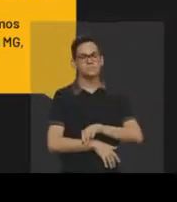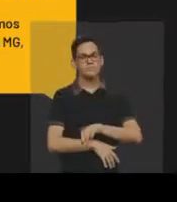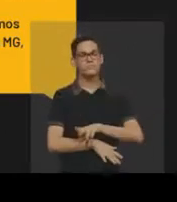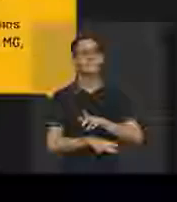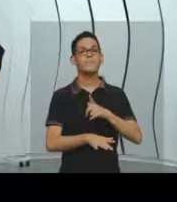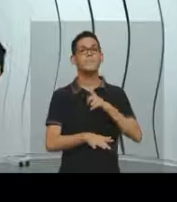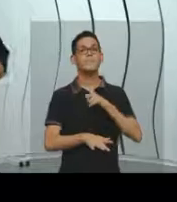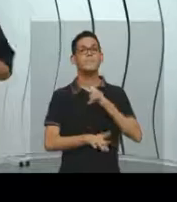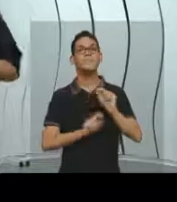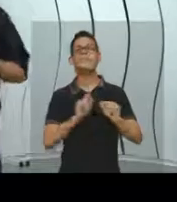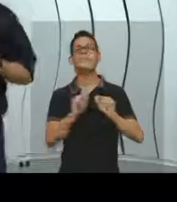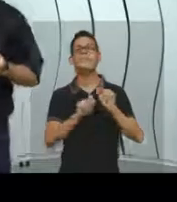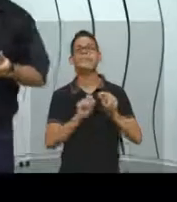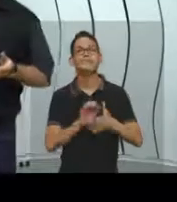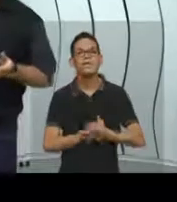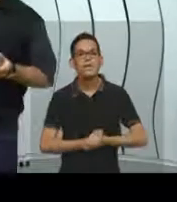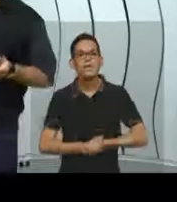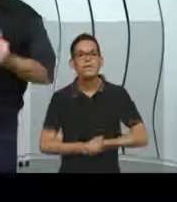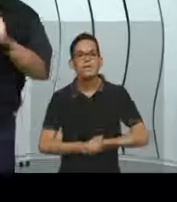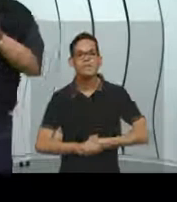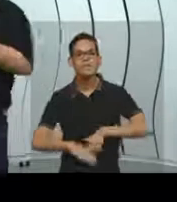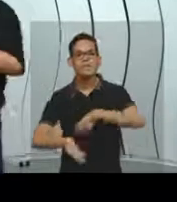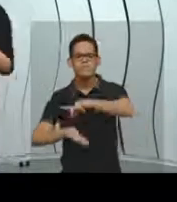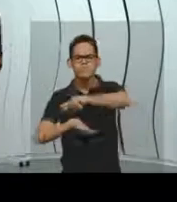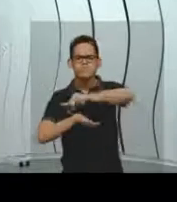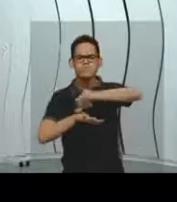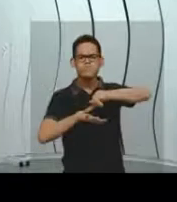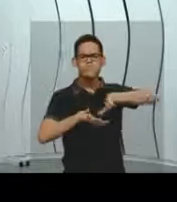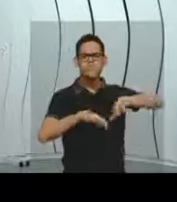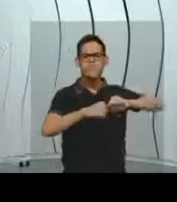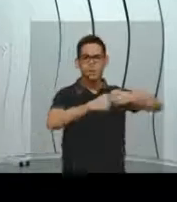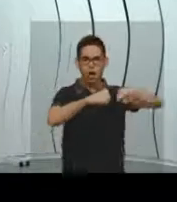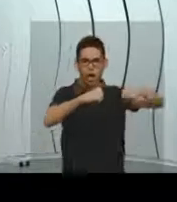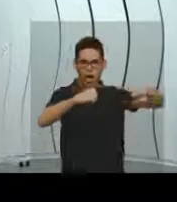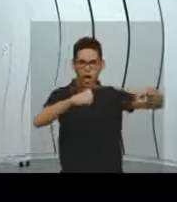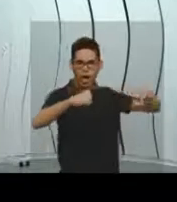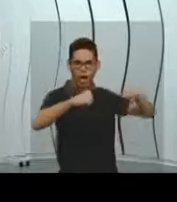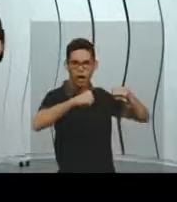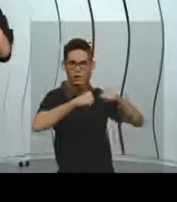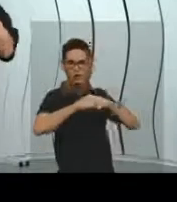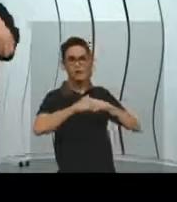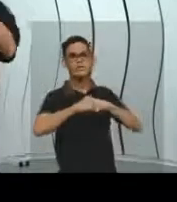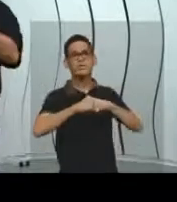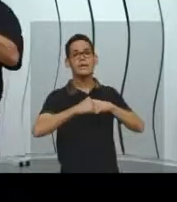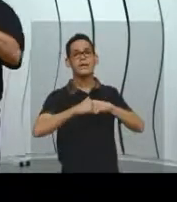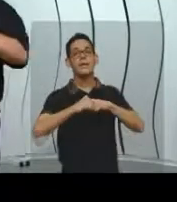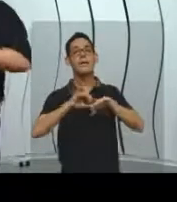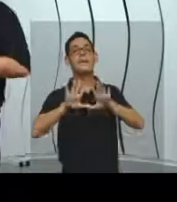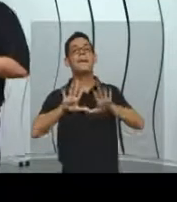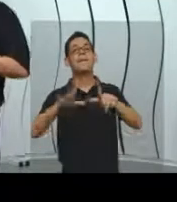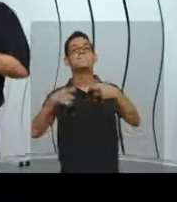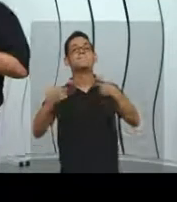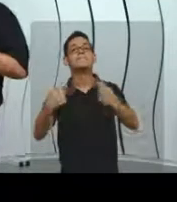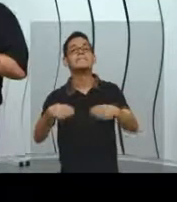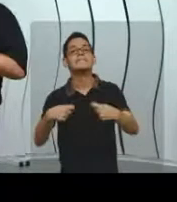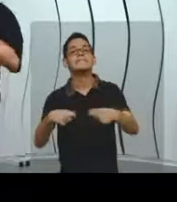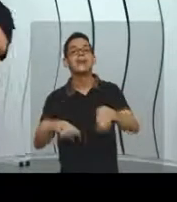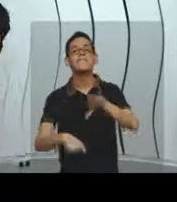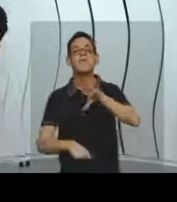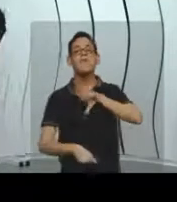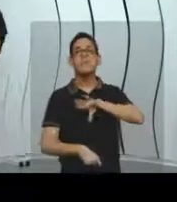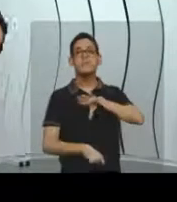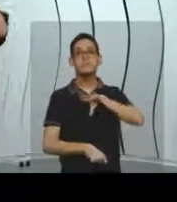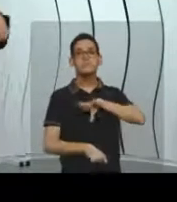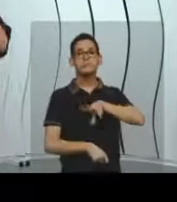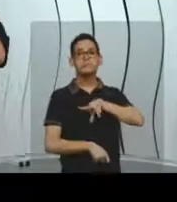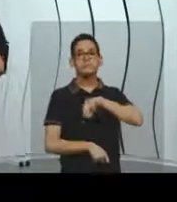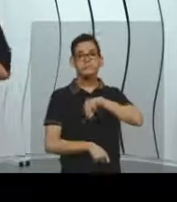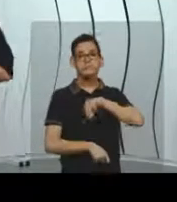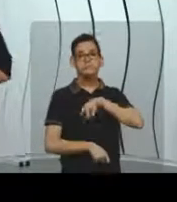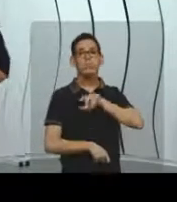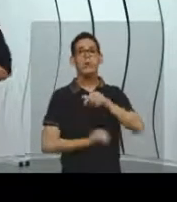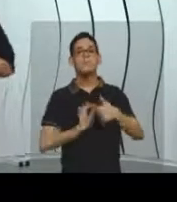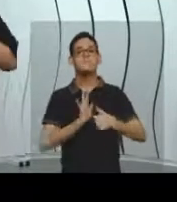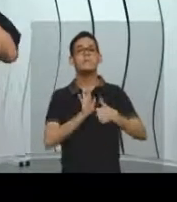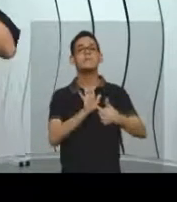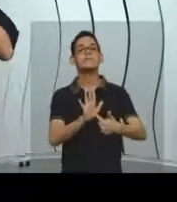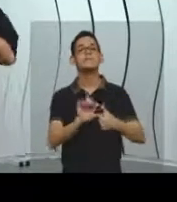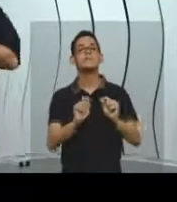era um território extremamente vasto, havia a necessidade de Portugal mostrar que, além do